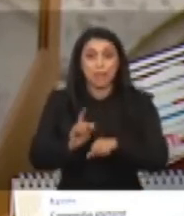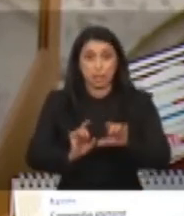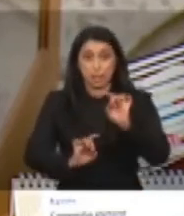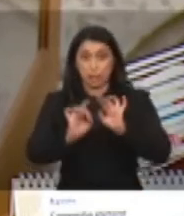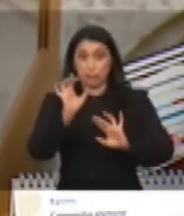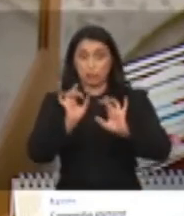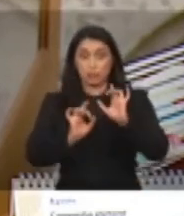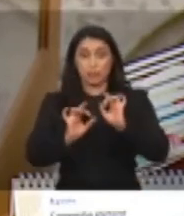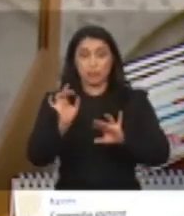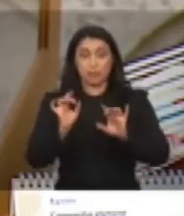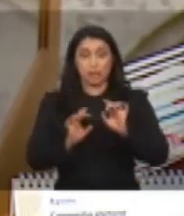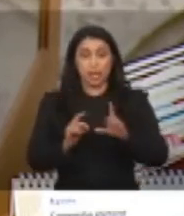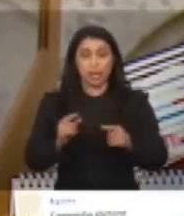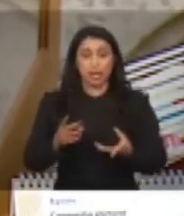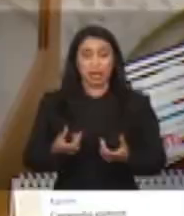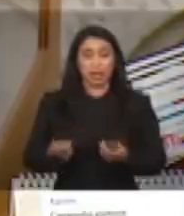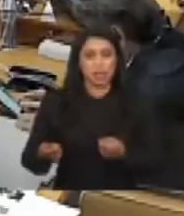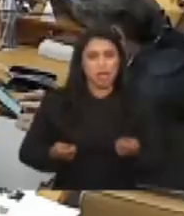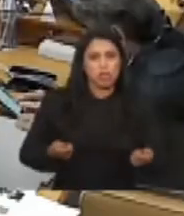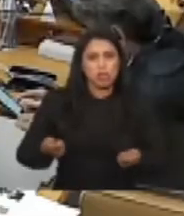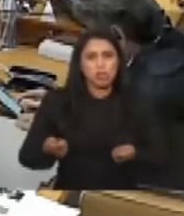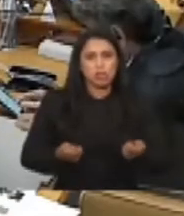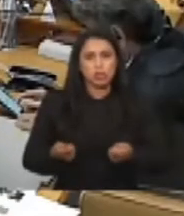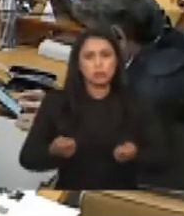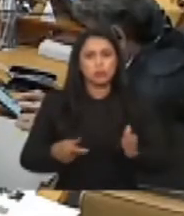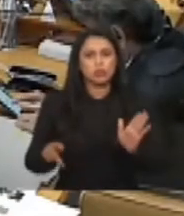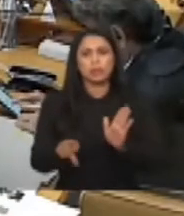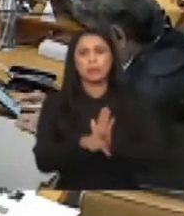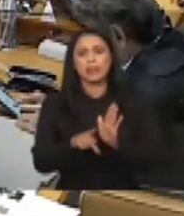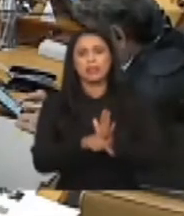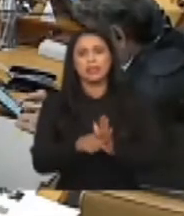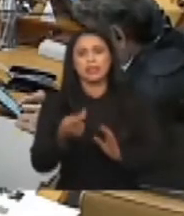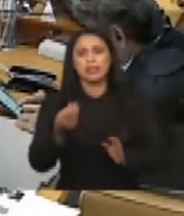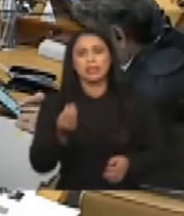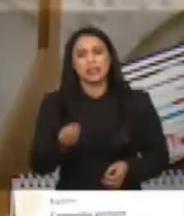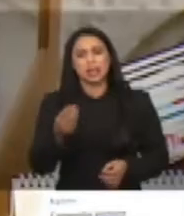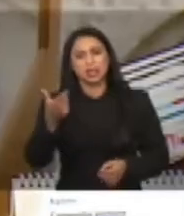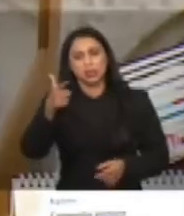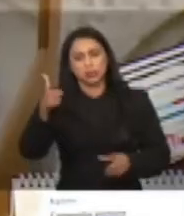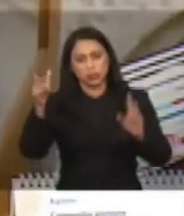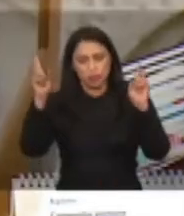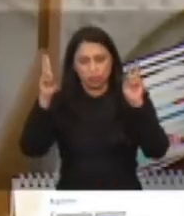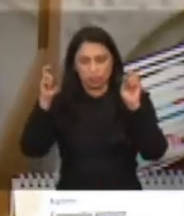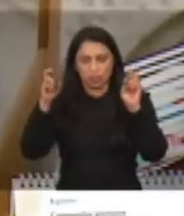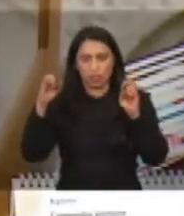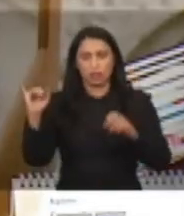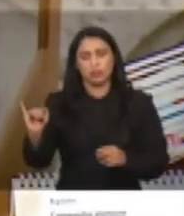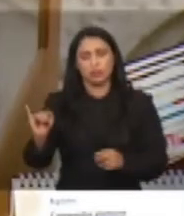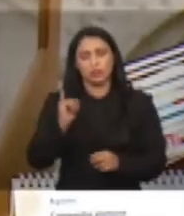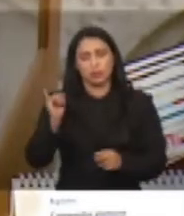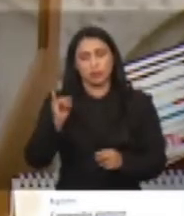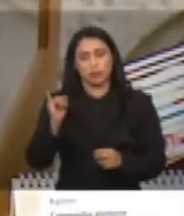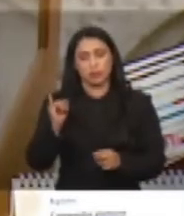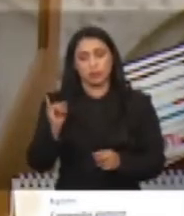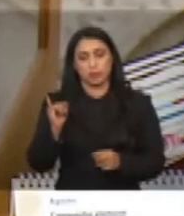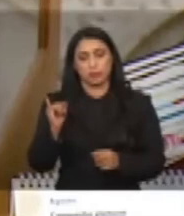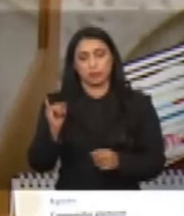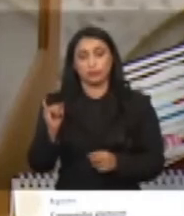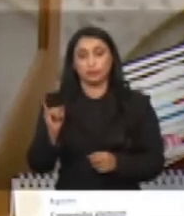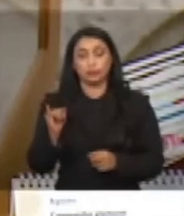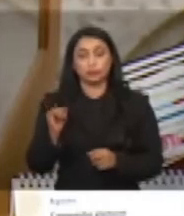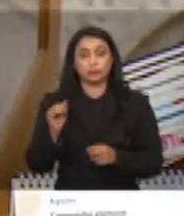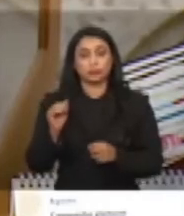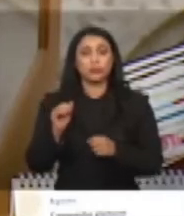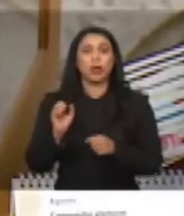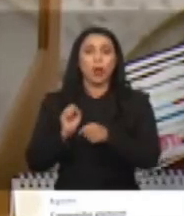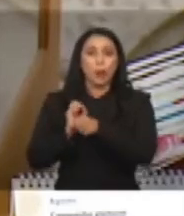preciosos, disputas em torno da propriedade das minas e outras questões de relevo. As tragédias de Mariana